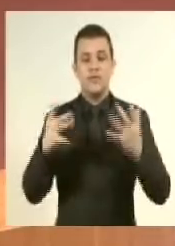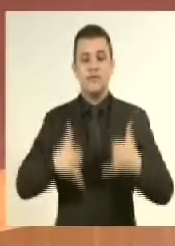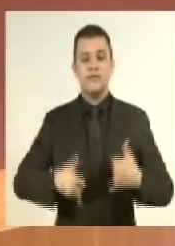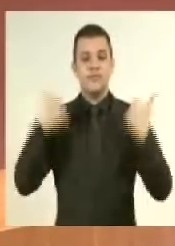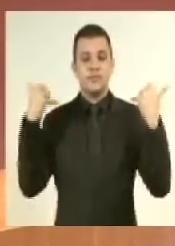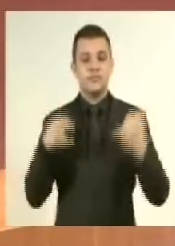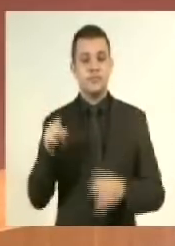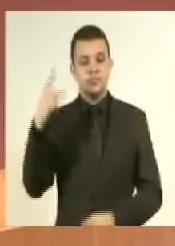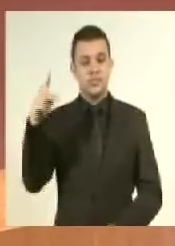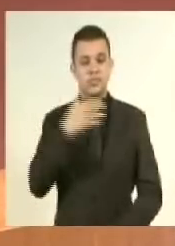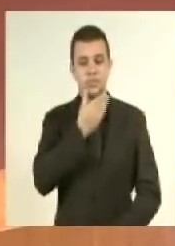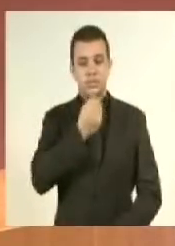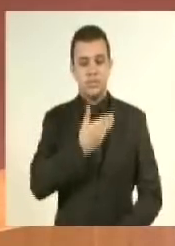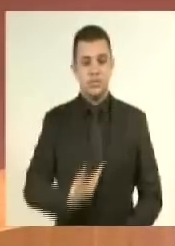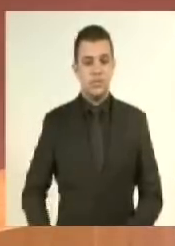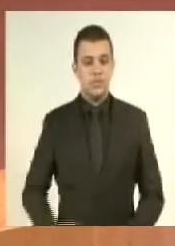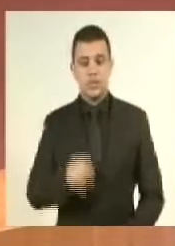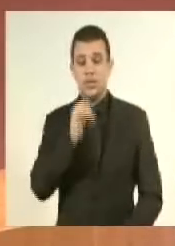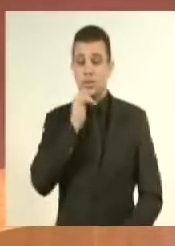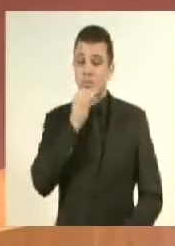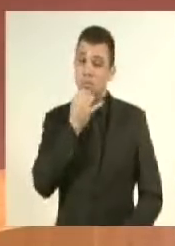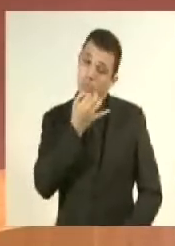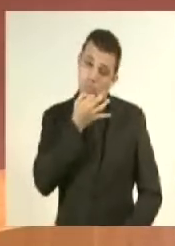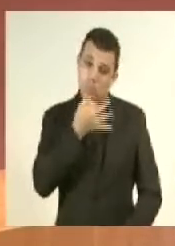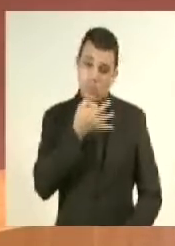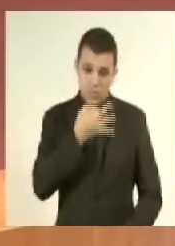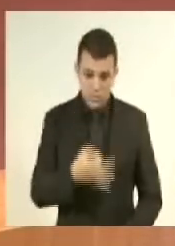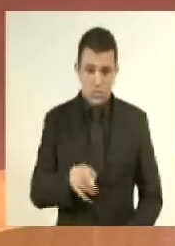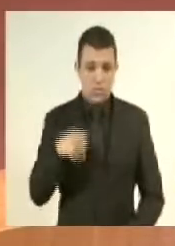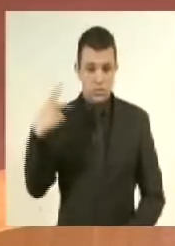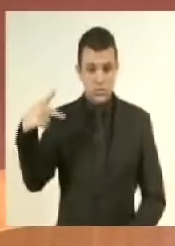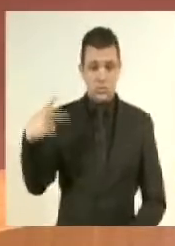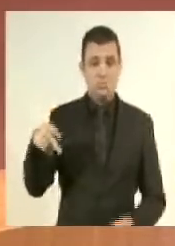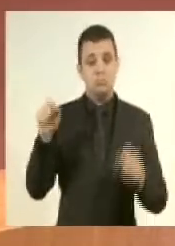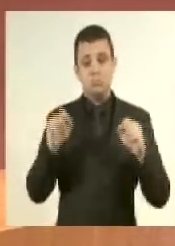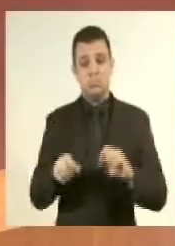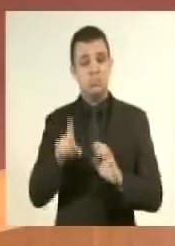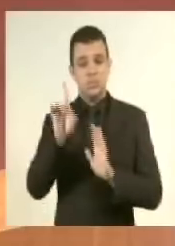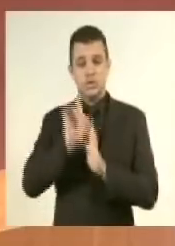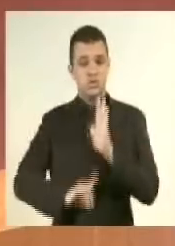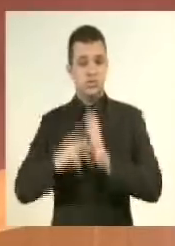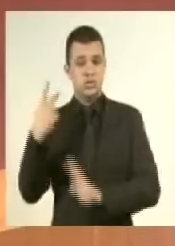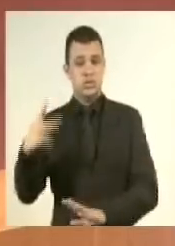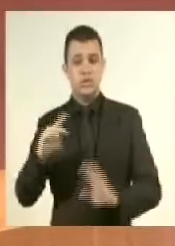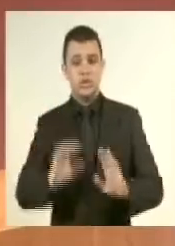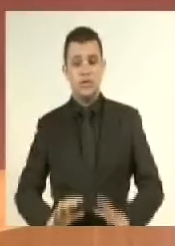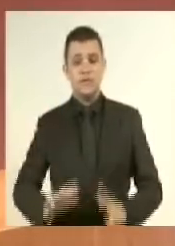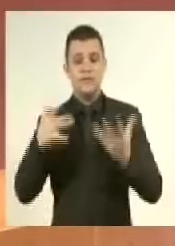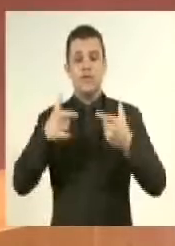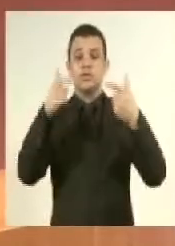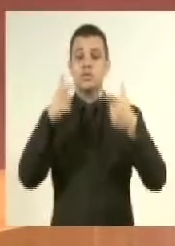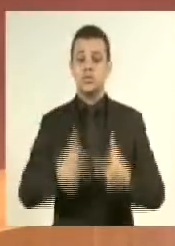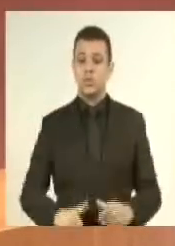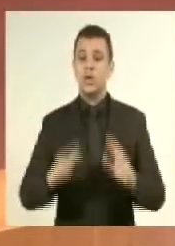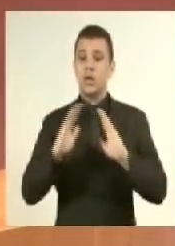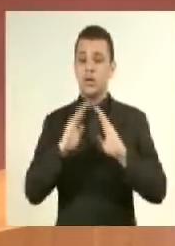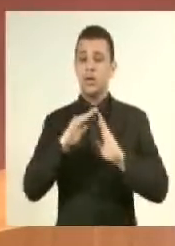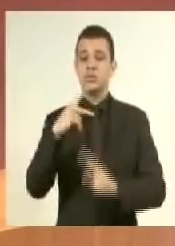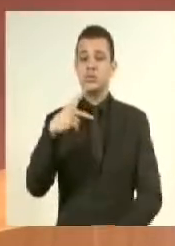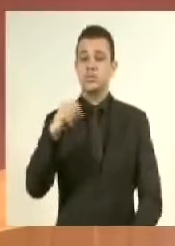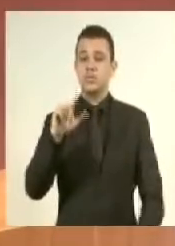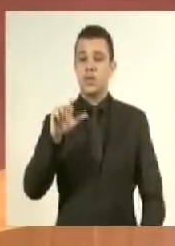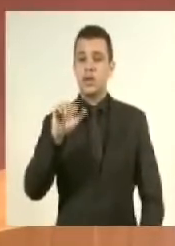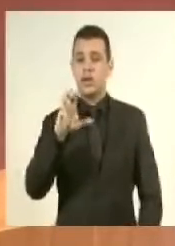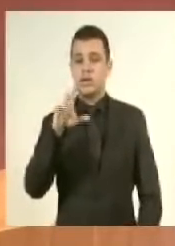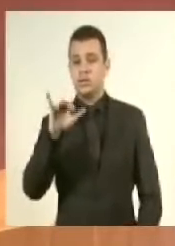que o governador tem todo o direito, deputado Edilásio, de fazer a festa no Palácio. De verdade, acho que ele tem o